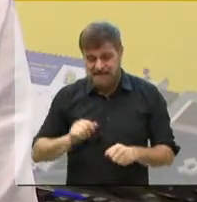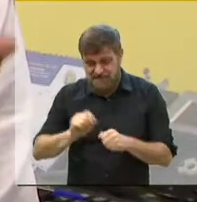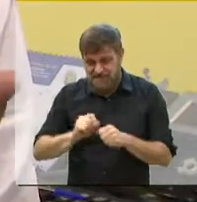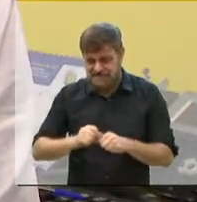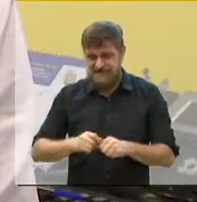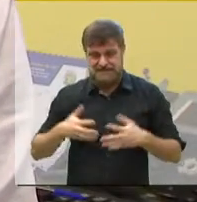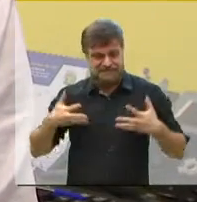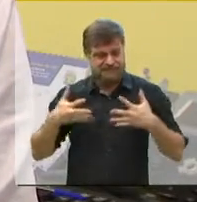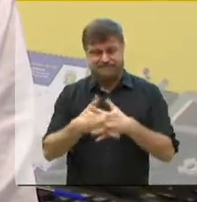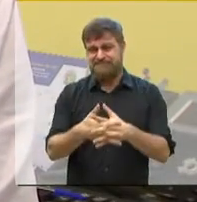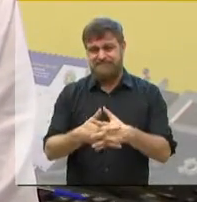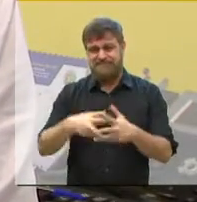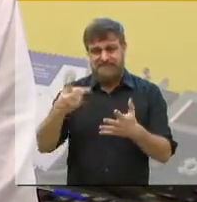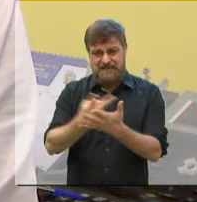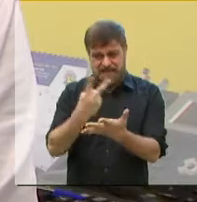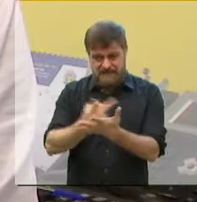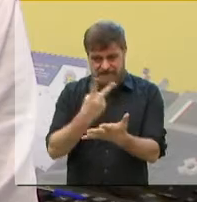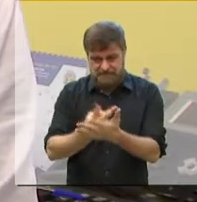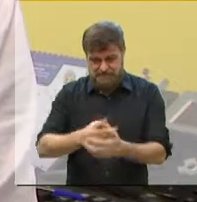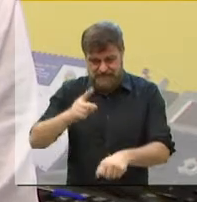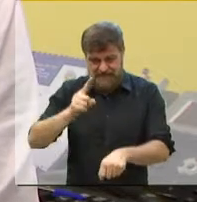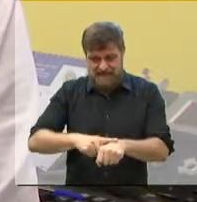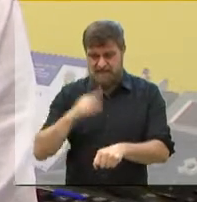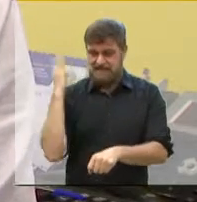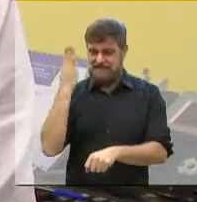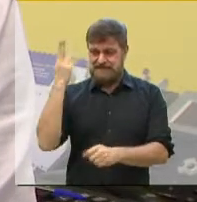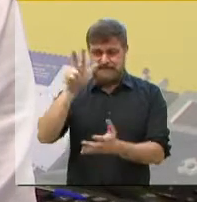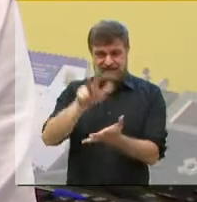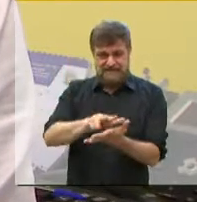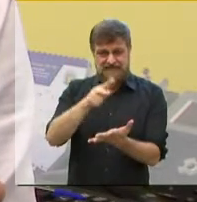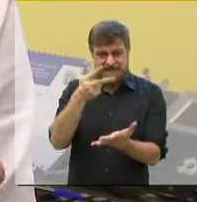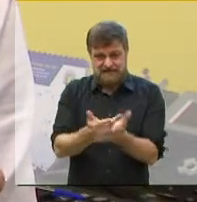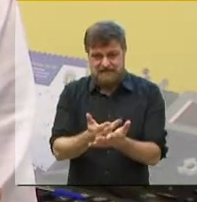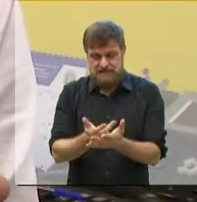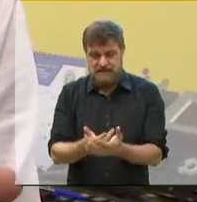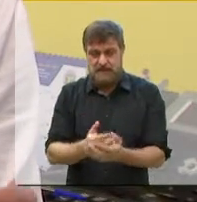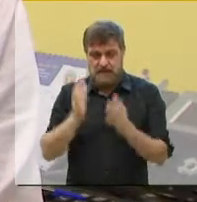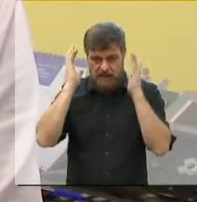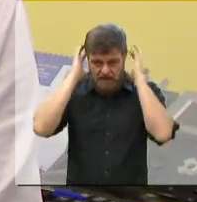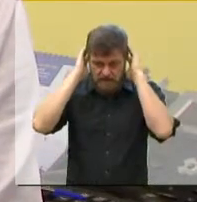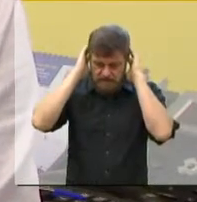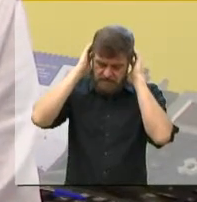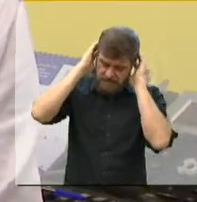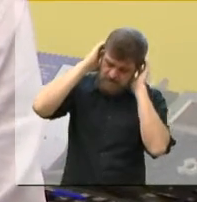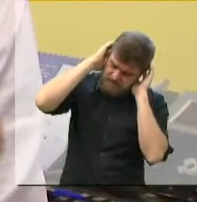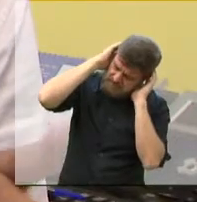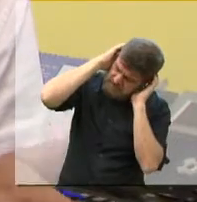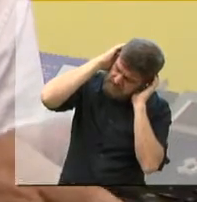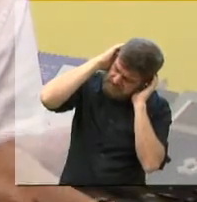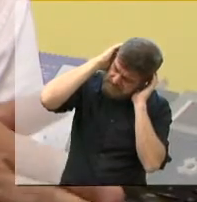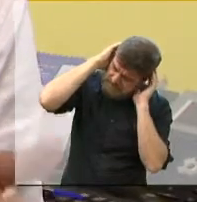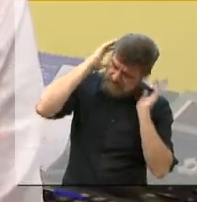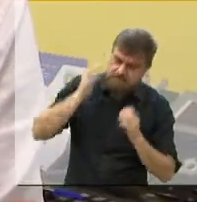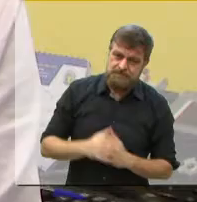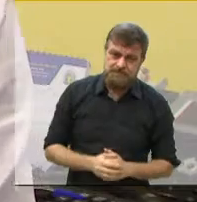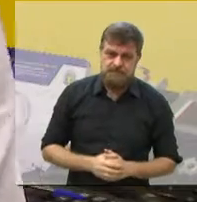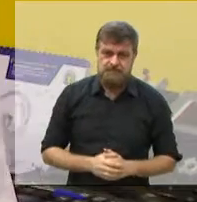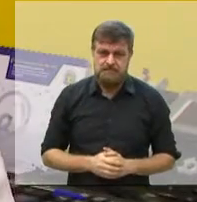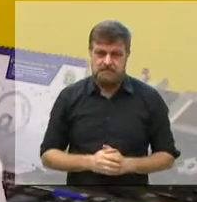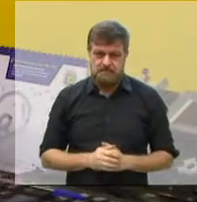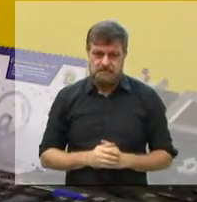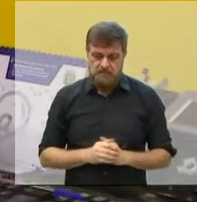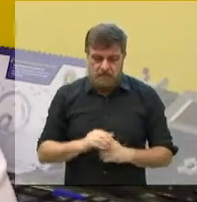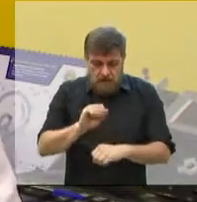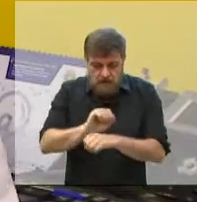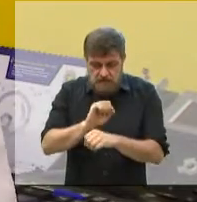vai atrapalhar. Uma crise convulsiva, só apoia a cabeça da pessoa, vire um pouquinho do lado esquerdo, um pouquinho